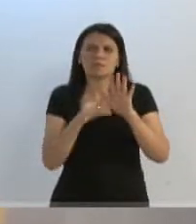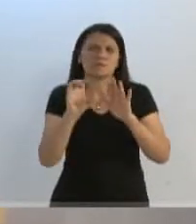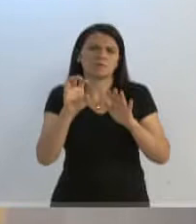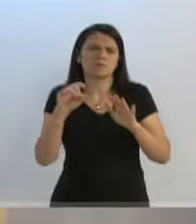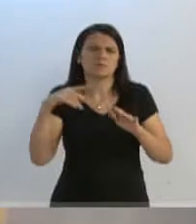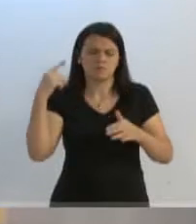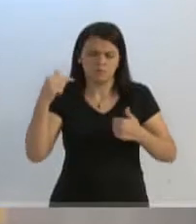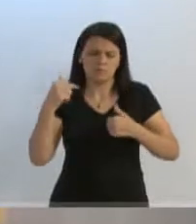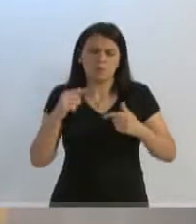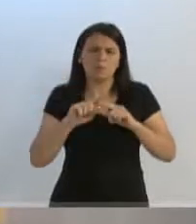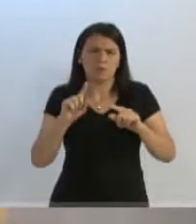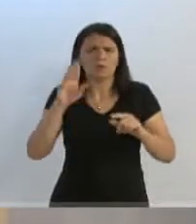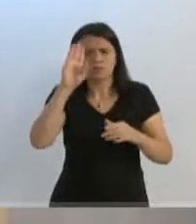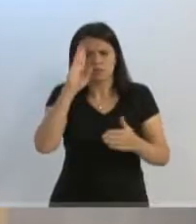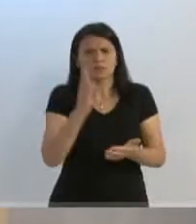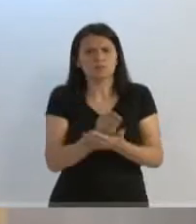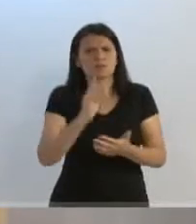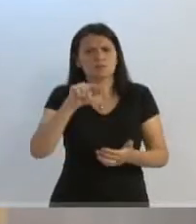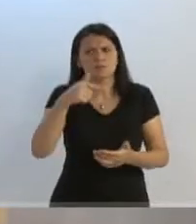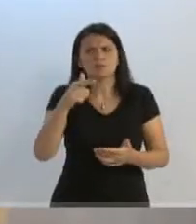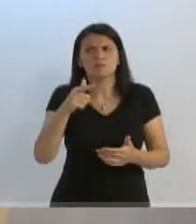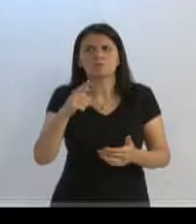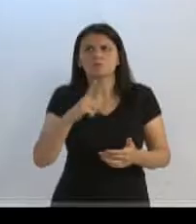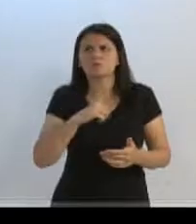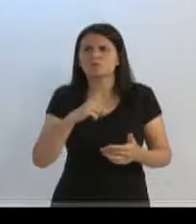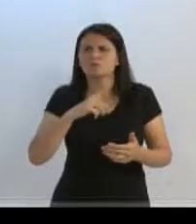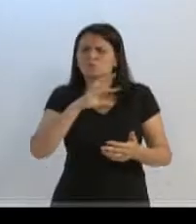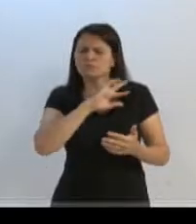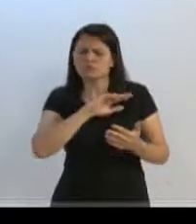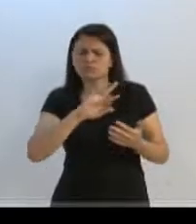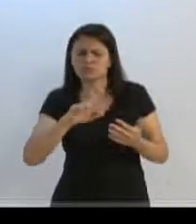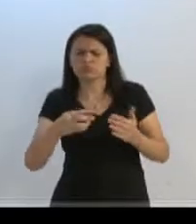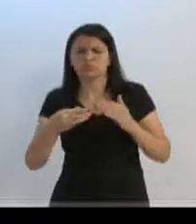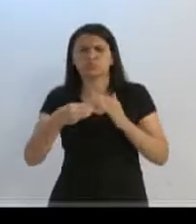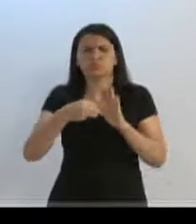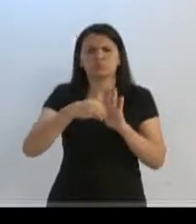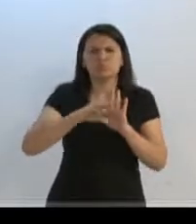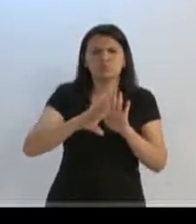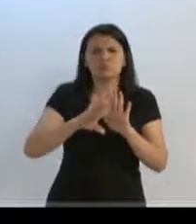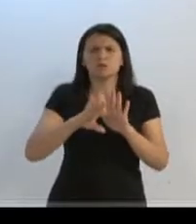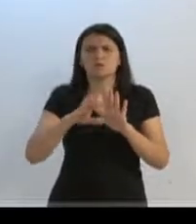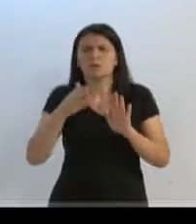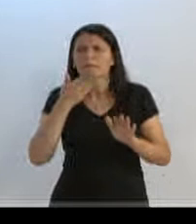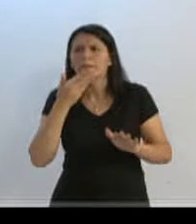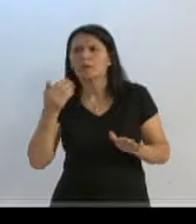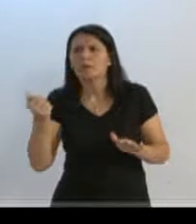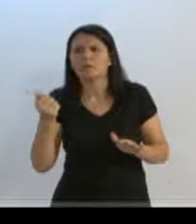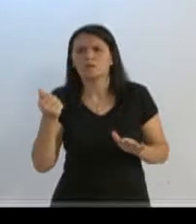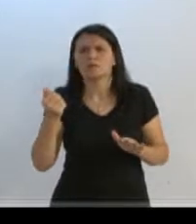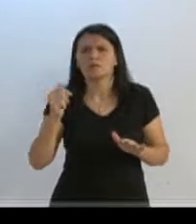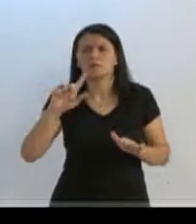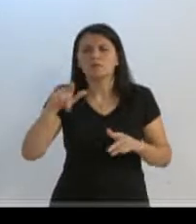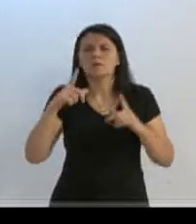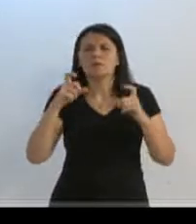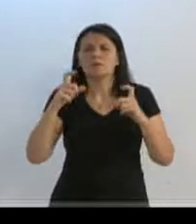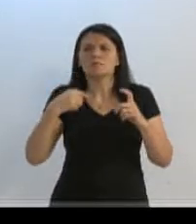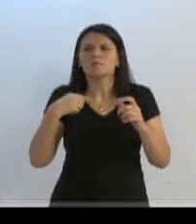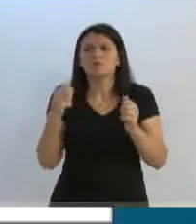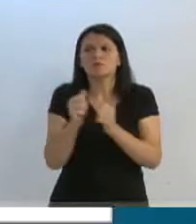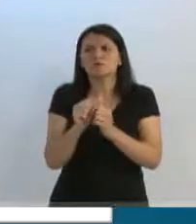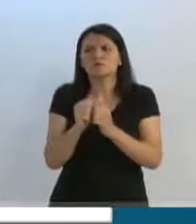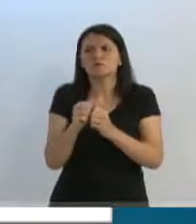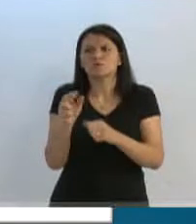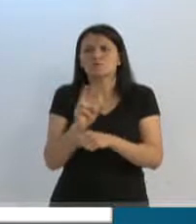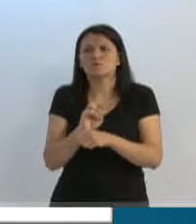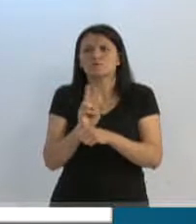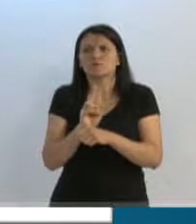vereador acredita que os outros também tenham tenho as centenas de indicações de melhorias é outra foto ap uma que eu estou aqui com o fiscal